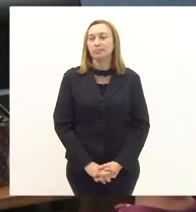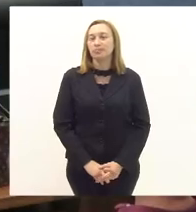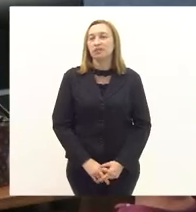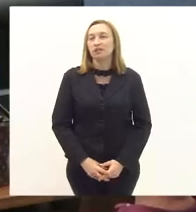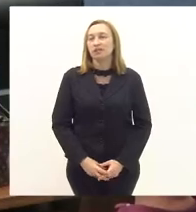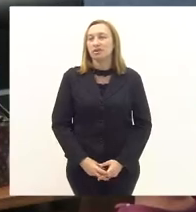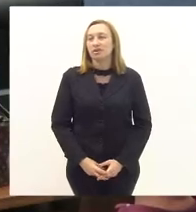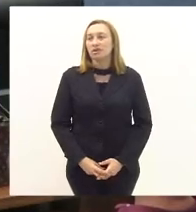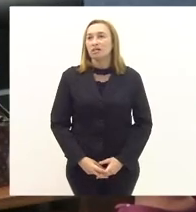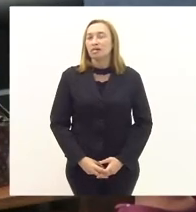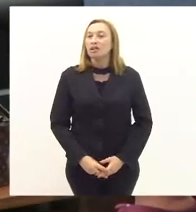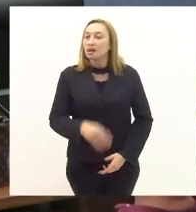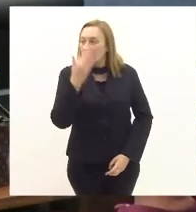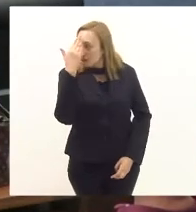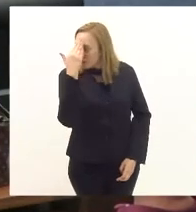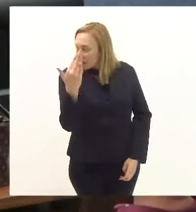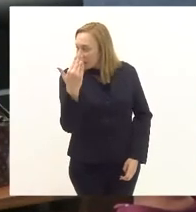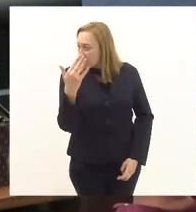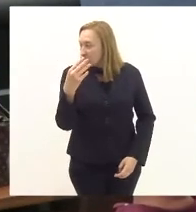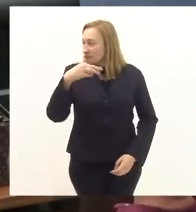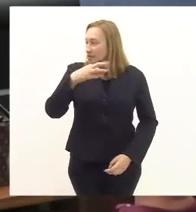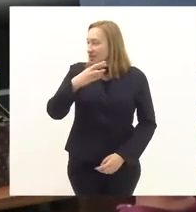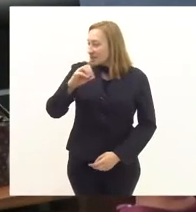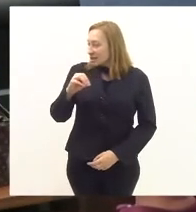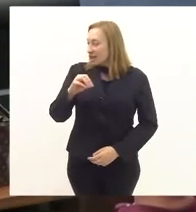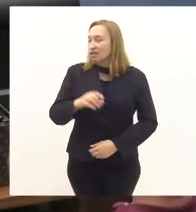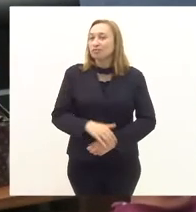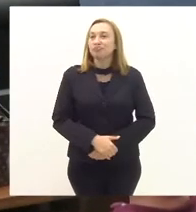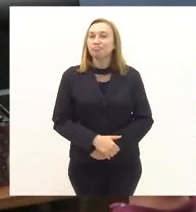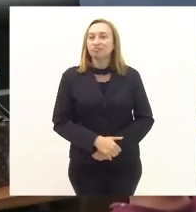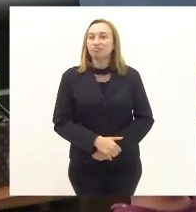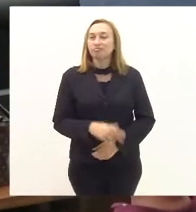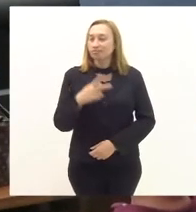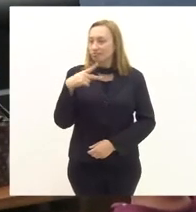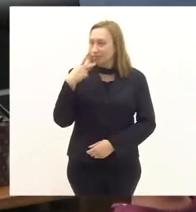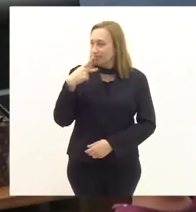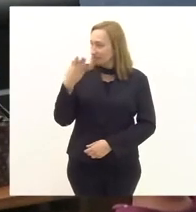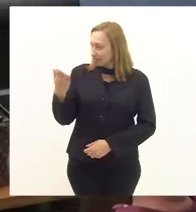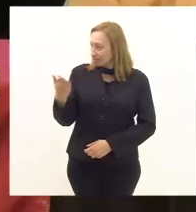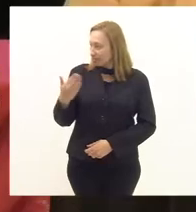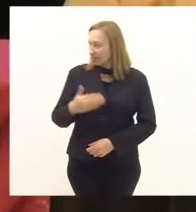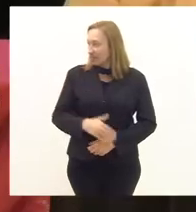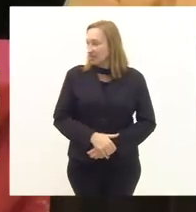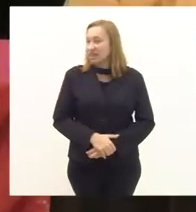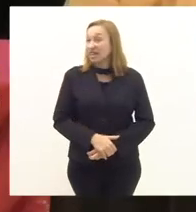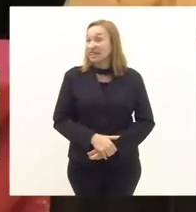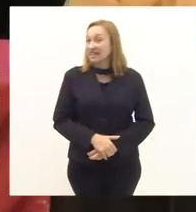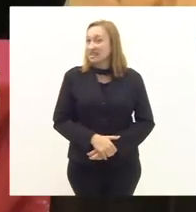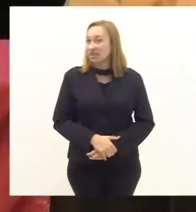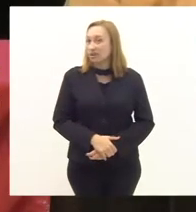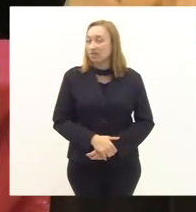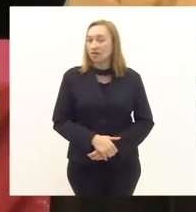Agradeço, então, o Marcelo pela sua exposição. Né?